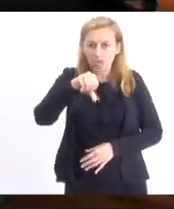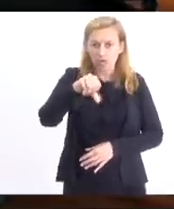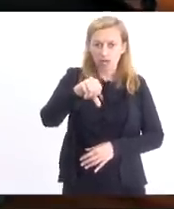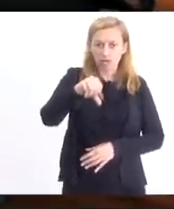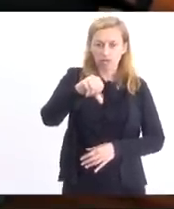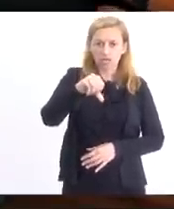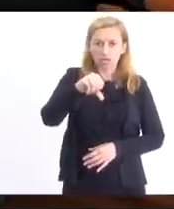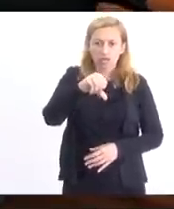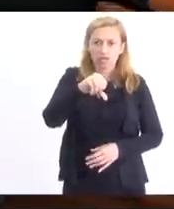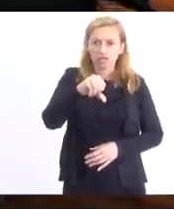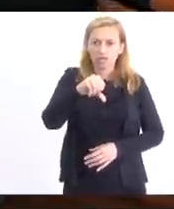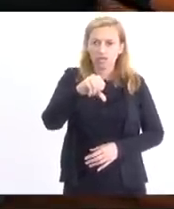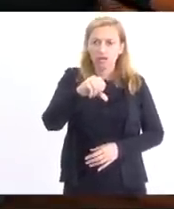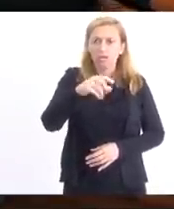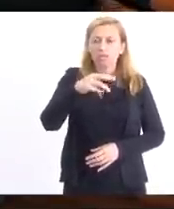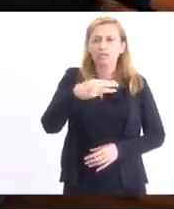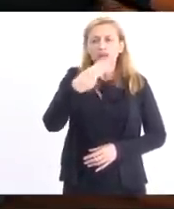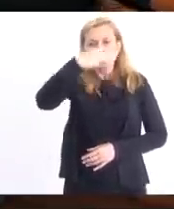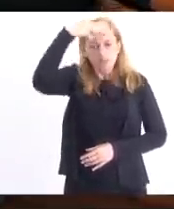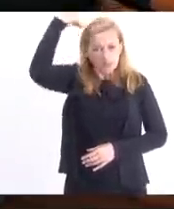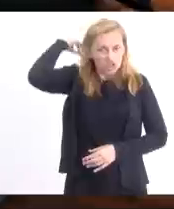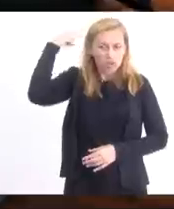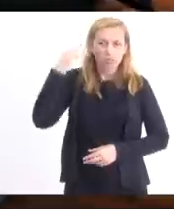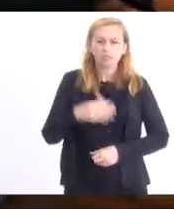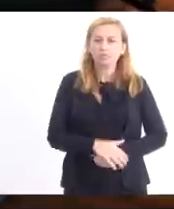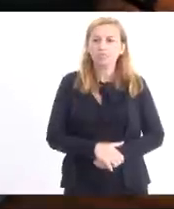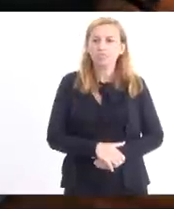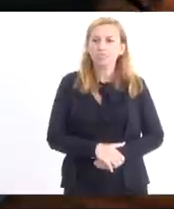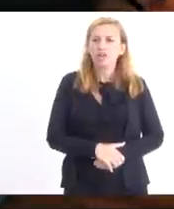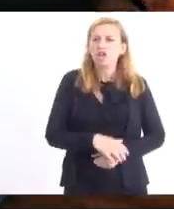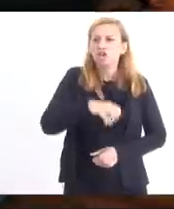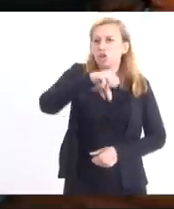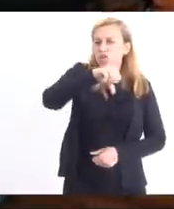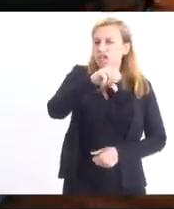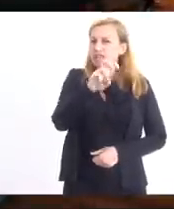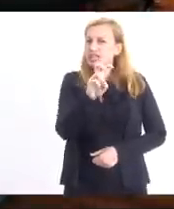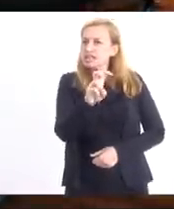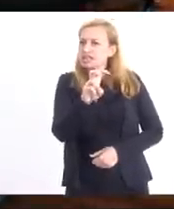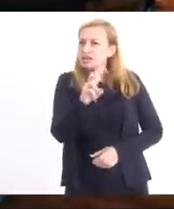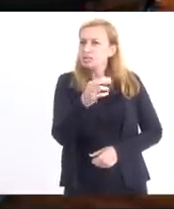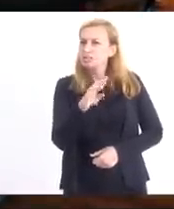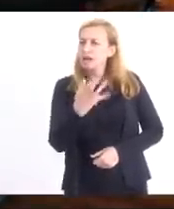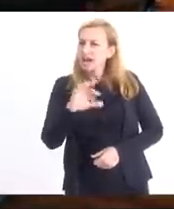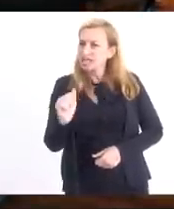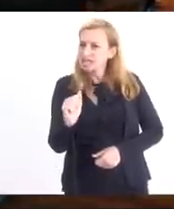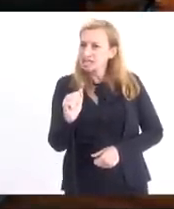1979, líder, Márcio Pacheco, era de 95 por praça,